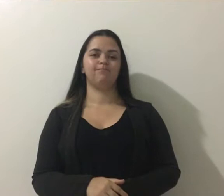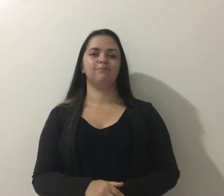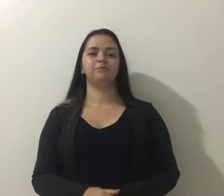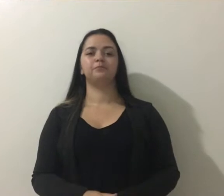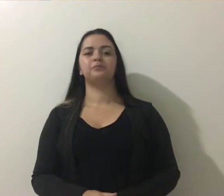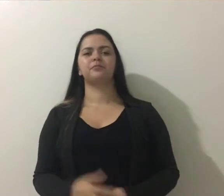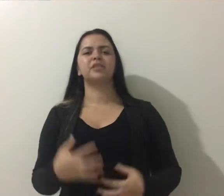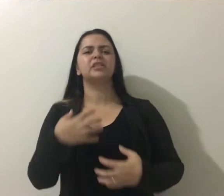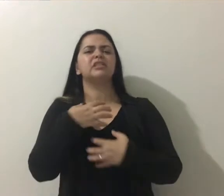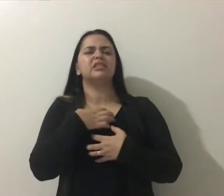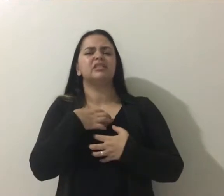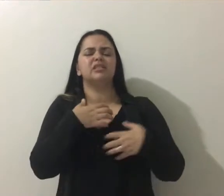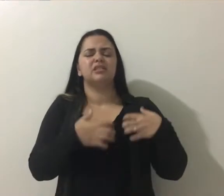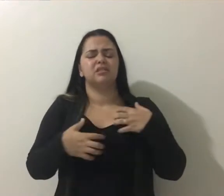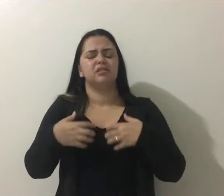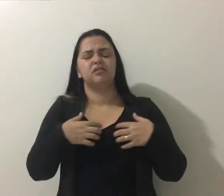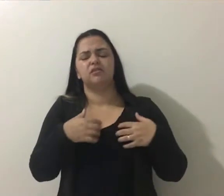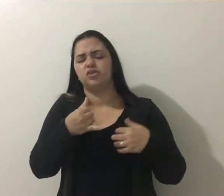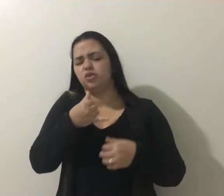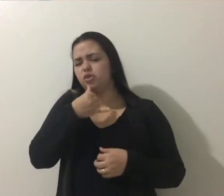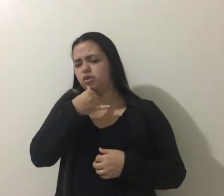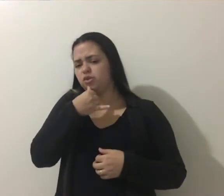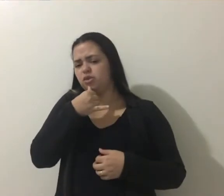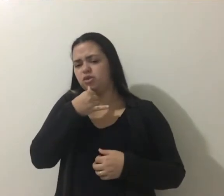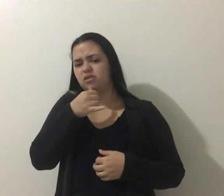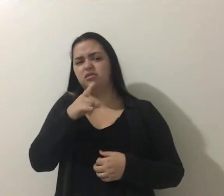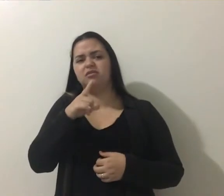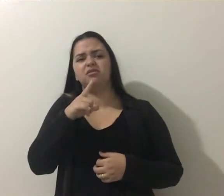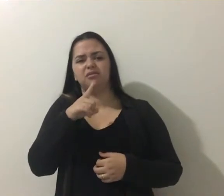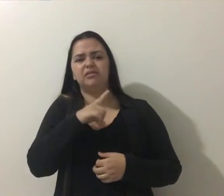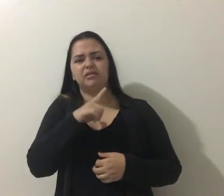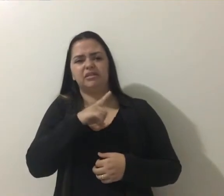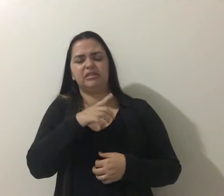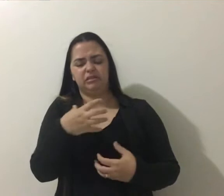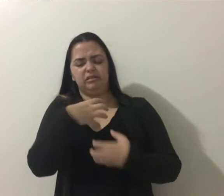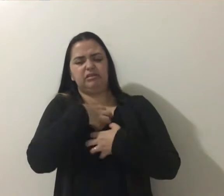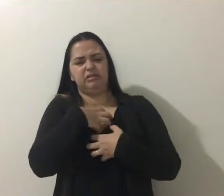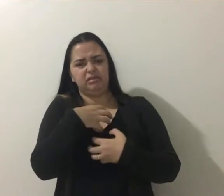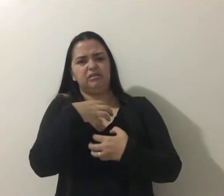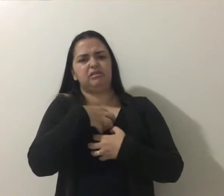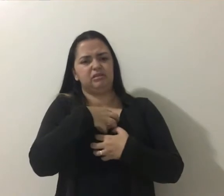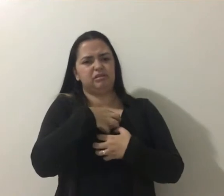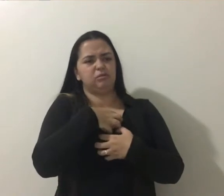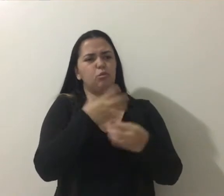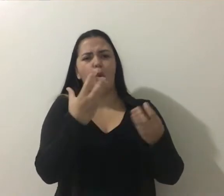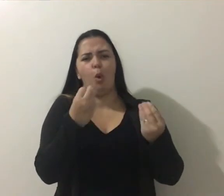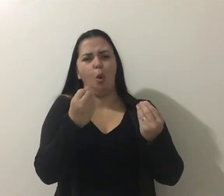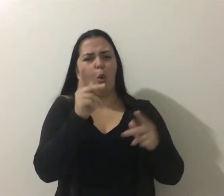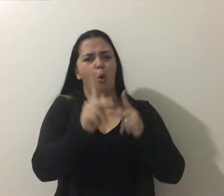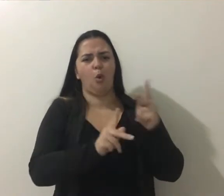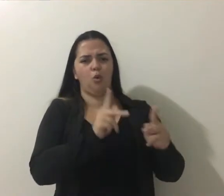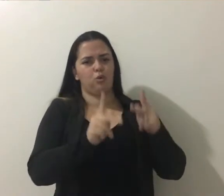Esses sentimentos negativos que têm batido a porta de tanta gente, o medo, o pavor,